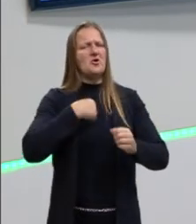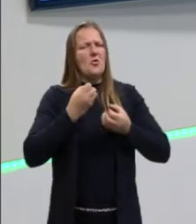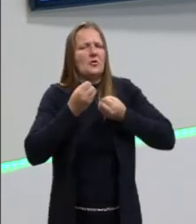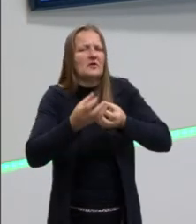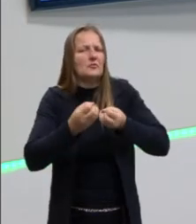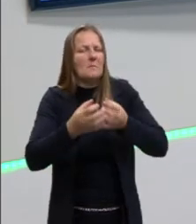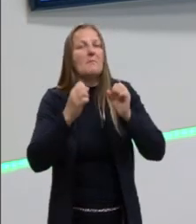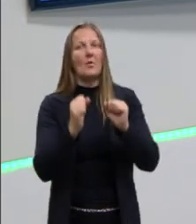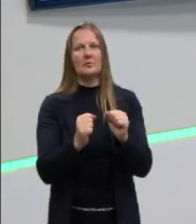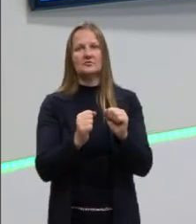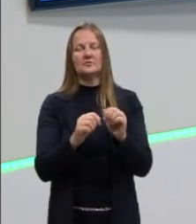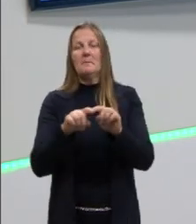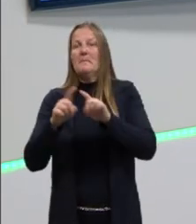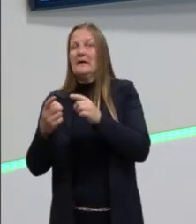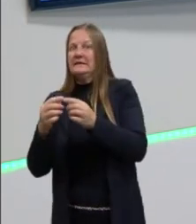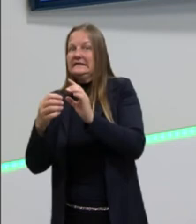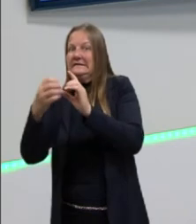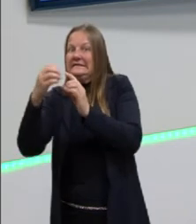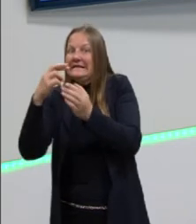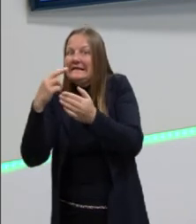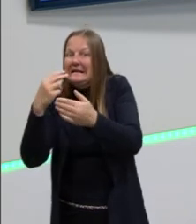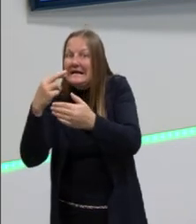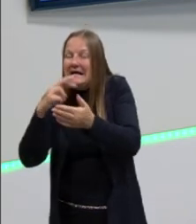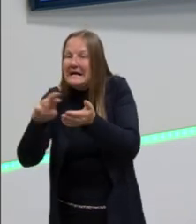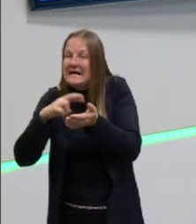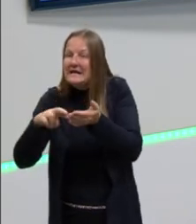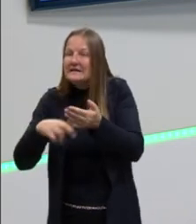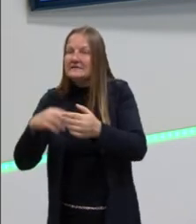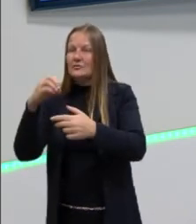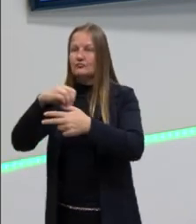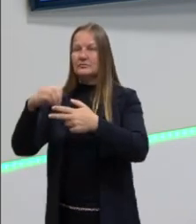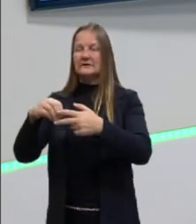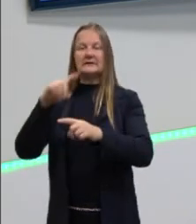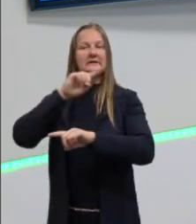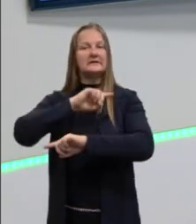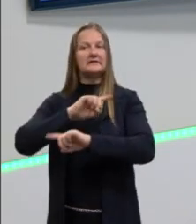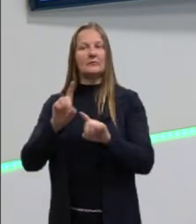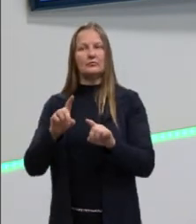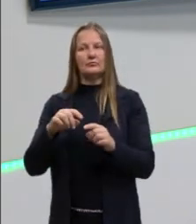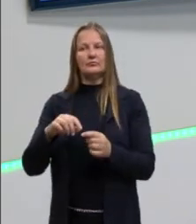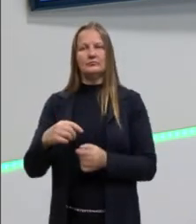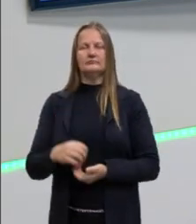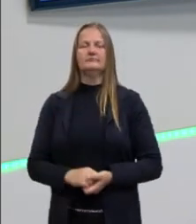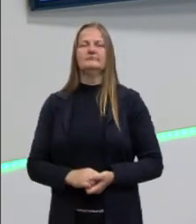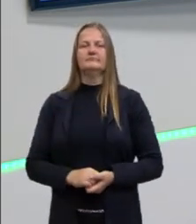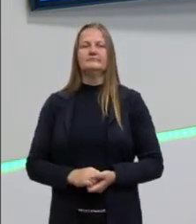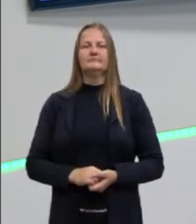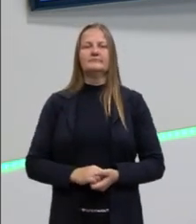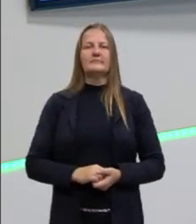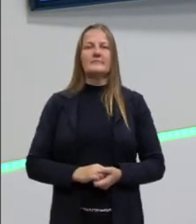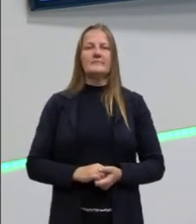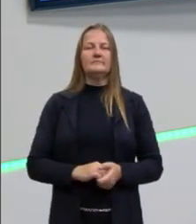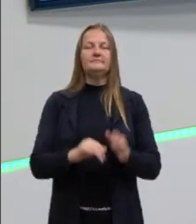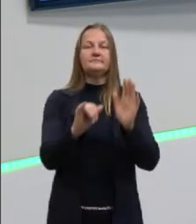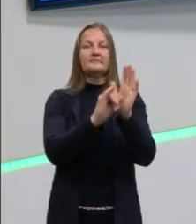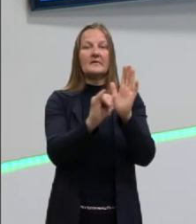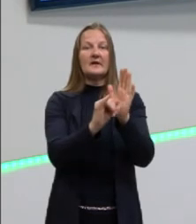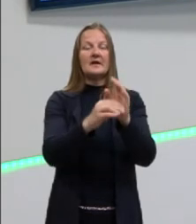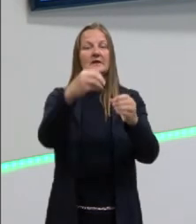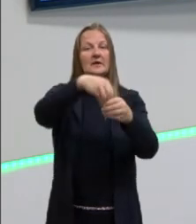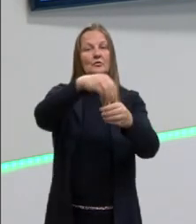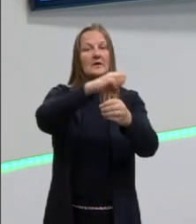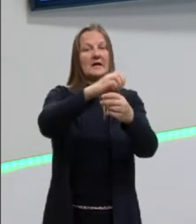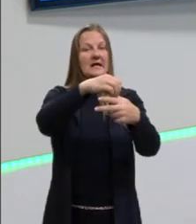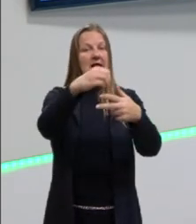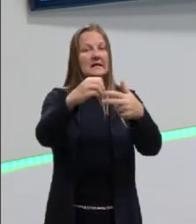o texto narrativo eu posso estar lá mas o texto narrativo não é pedido no